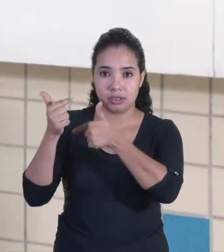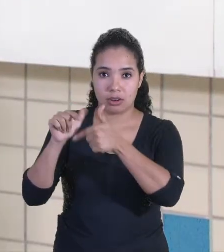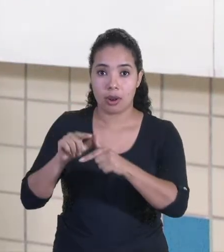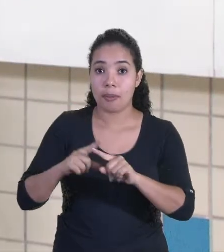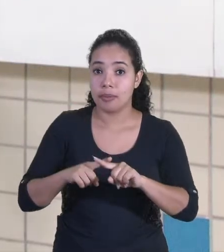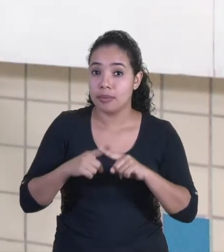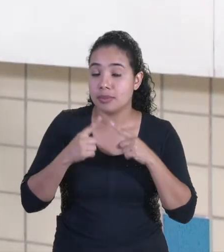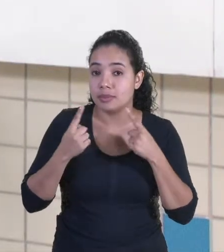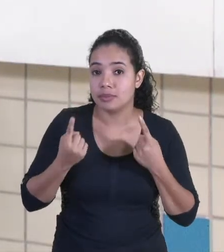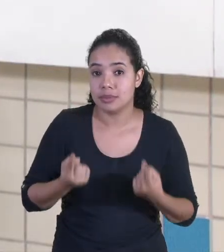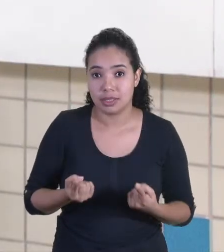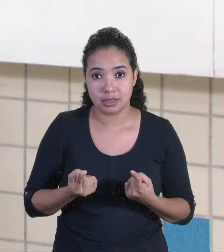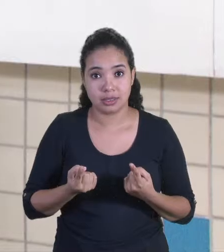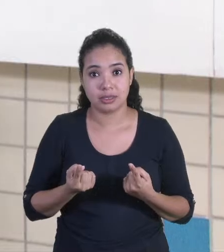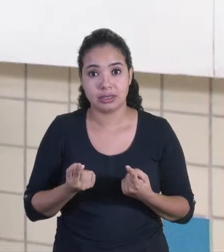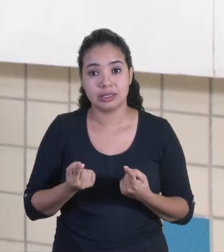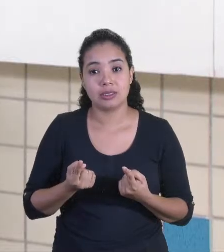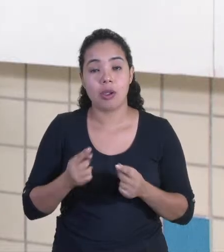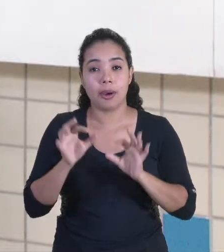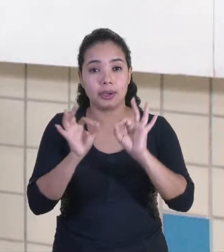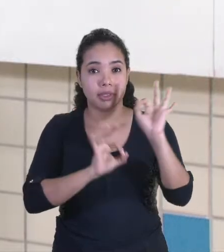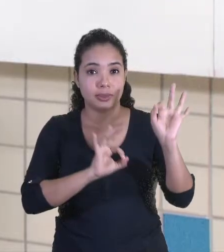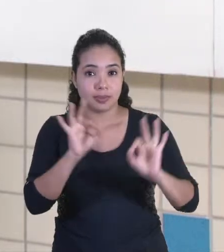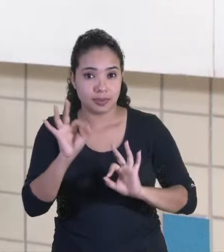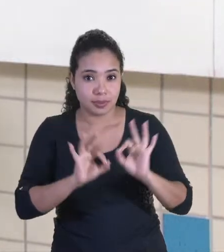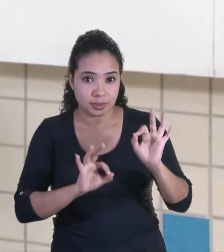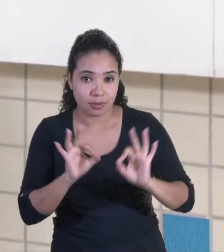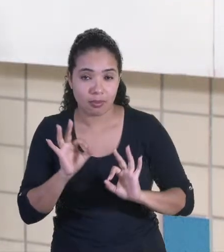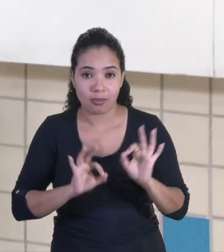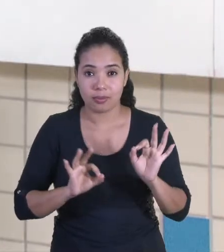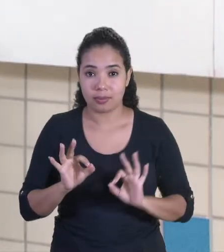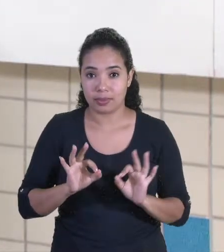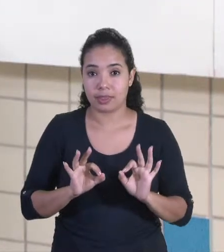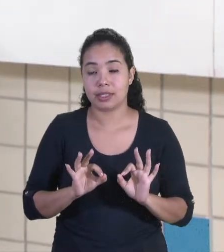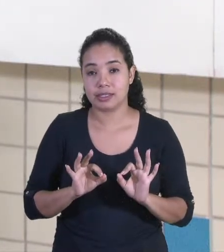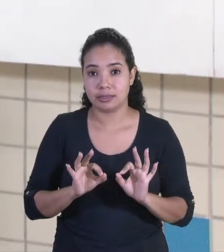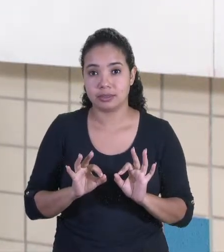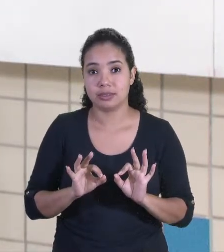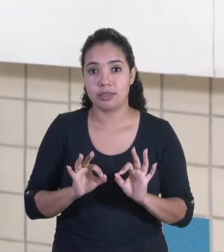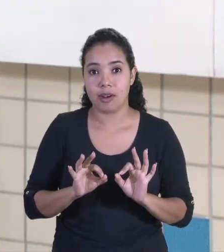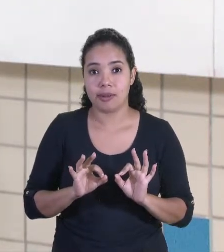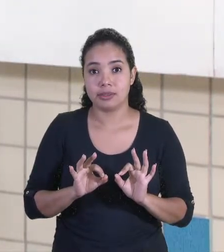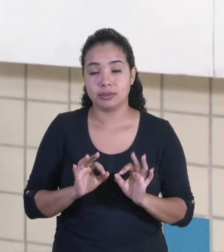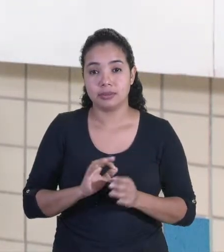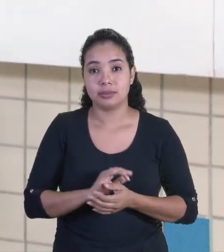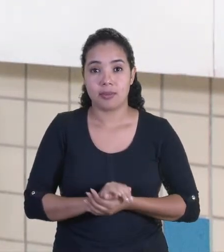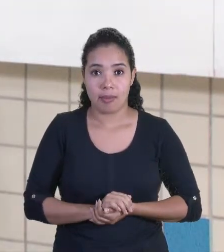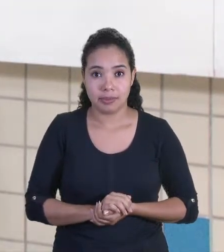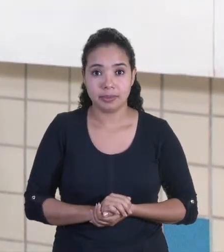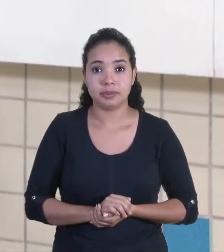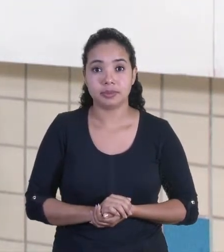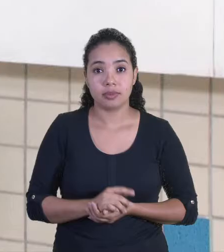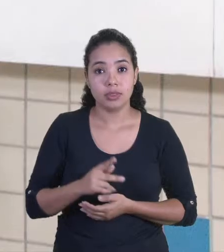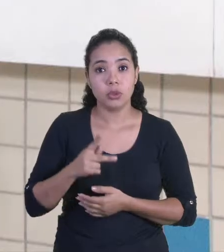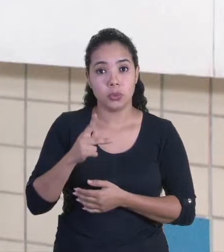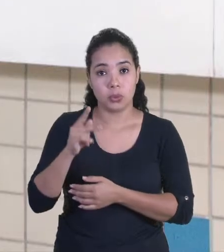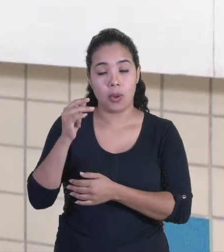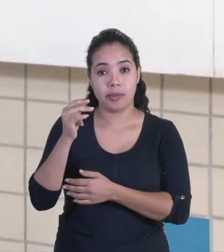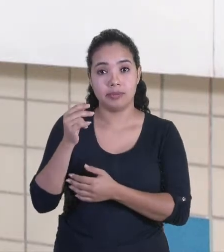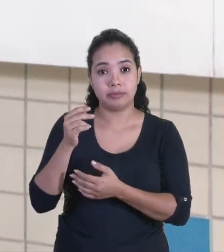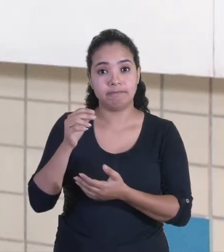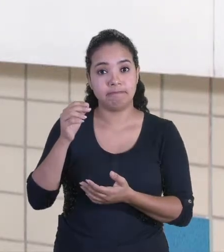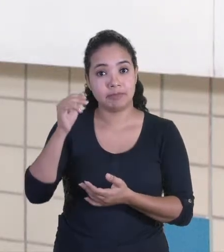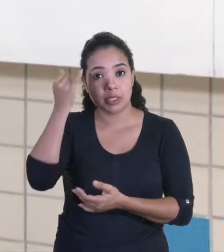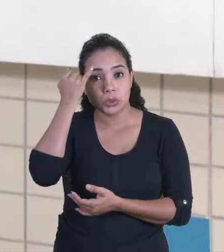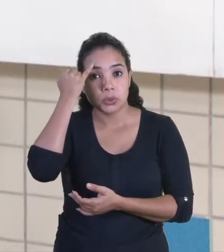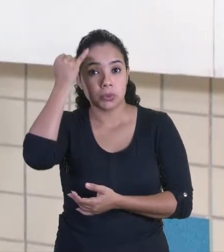mas ele organizou esses contos numa versão definitiva de sua autoria.